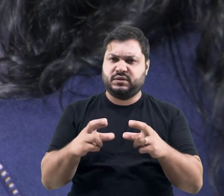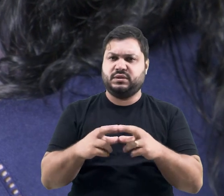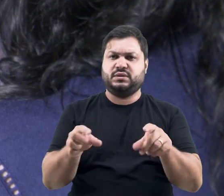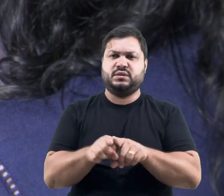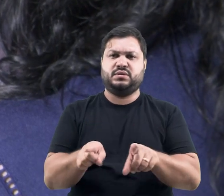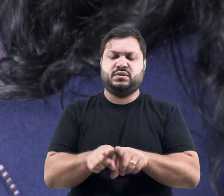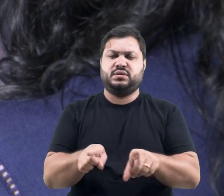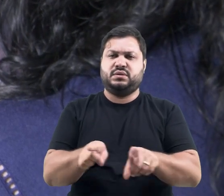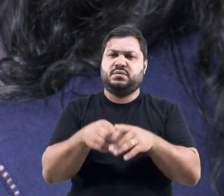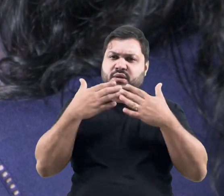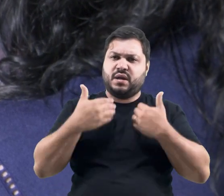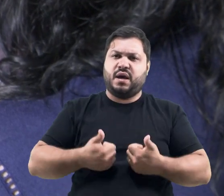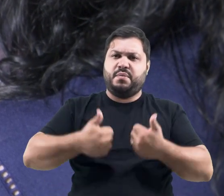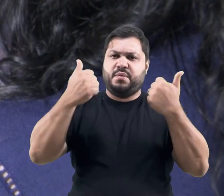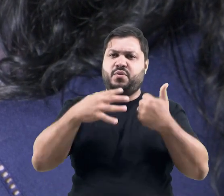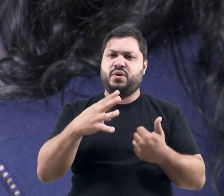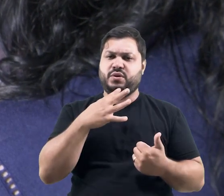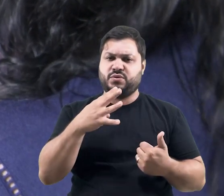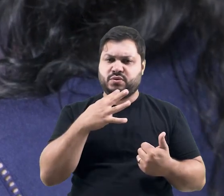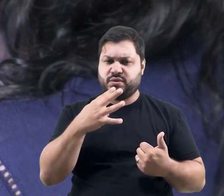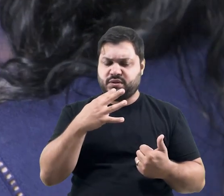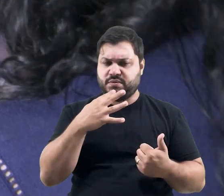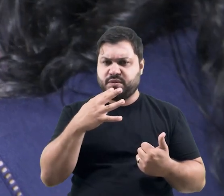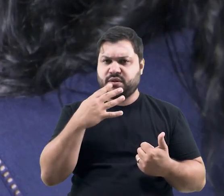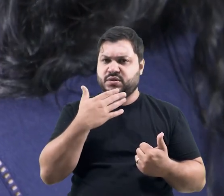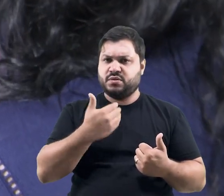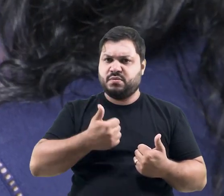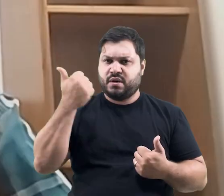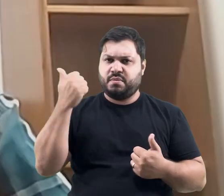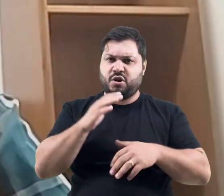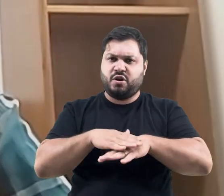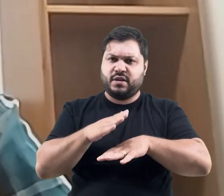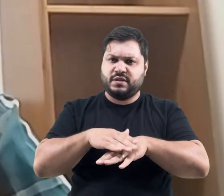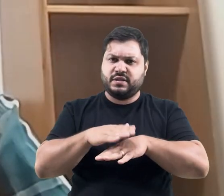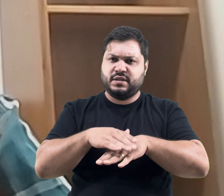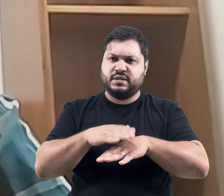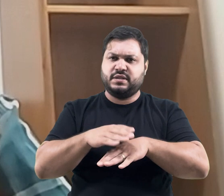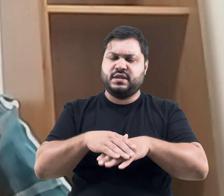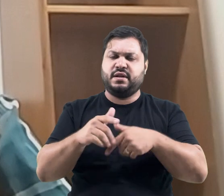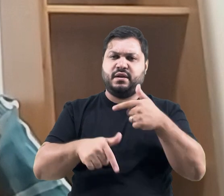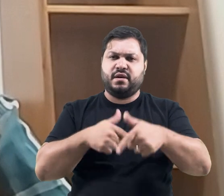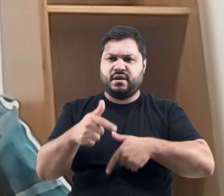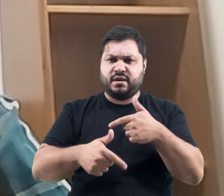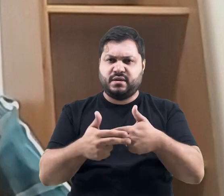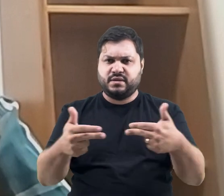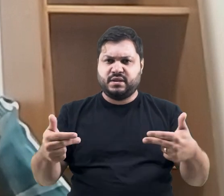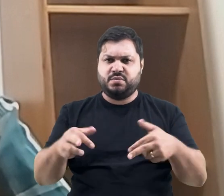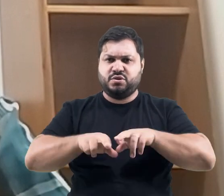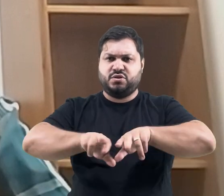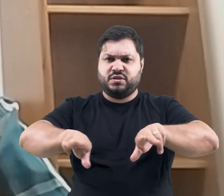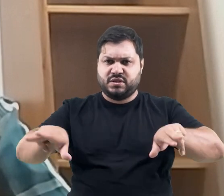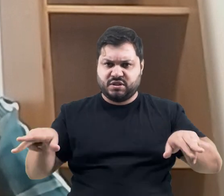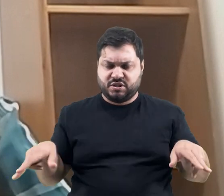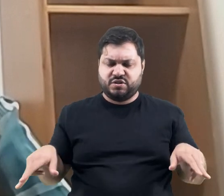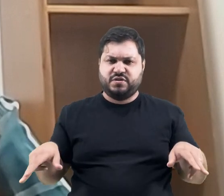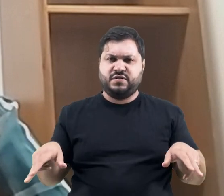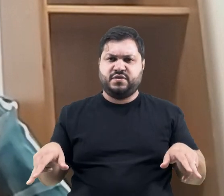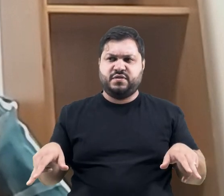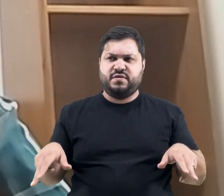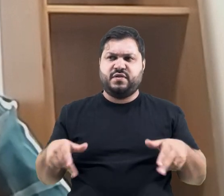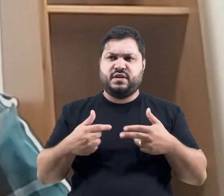se reciclando e também aprimorando os conhecimentos, né, para melhor exercer as atribuições